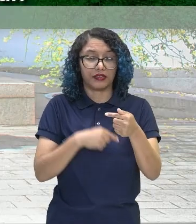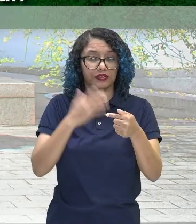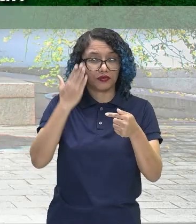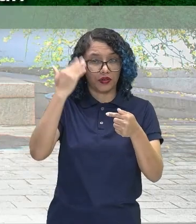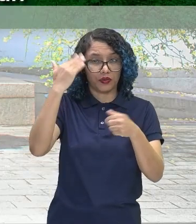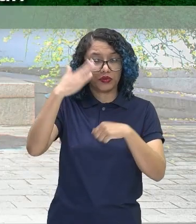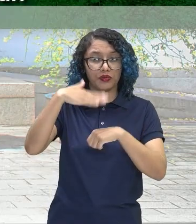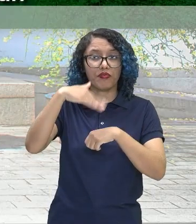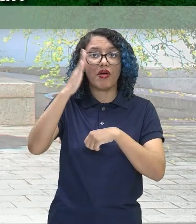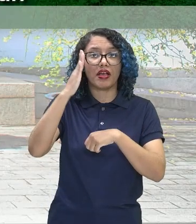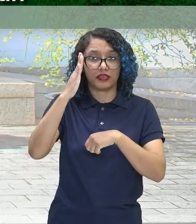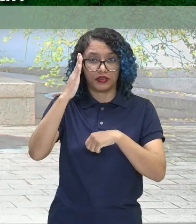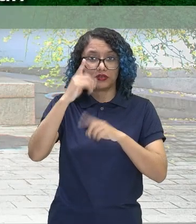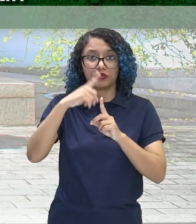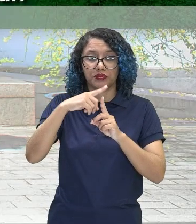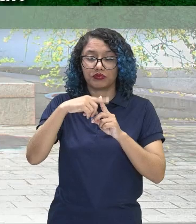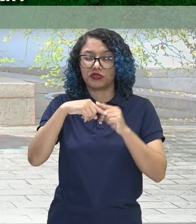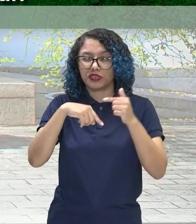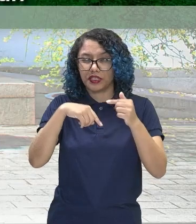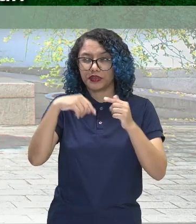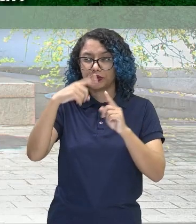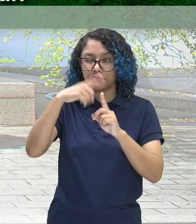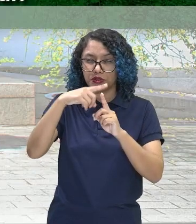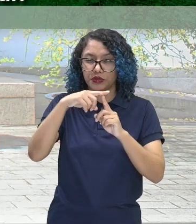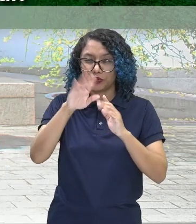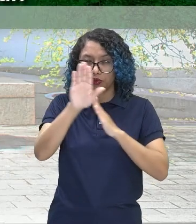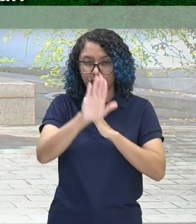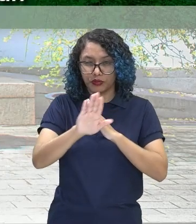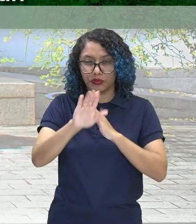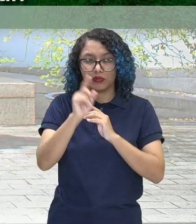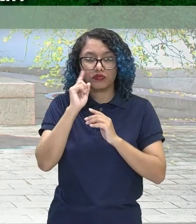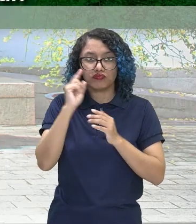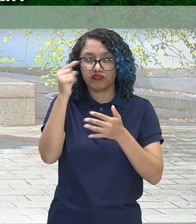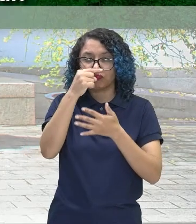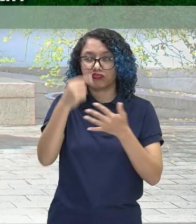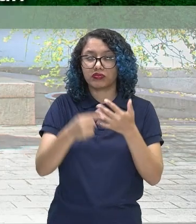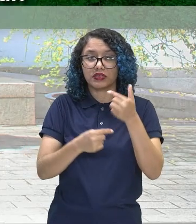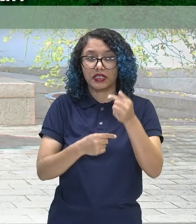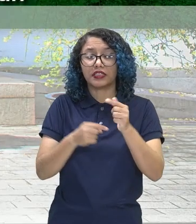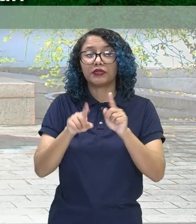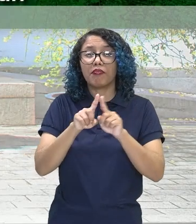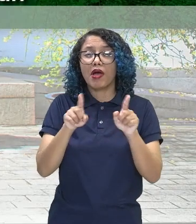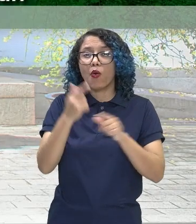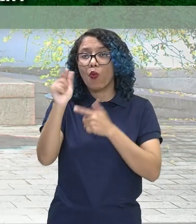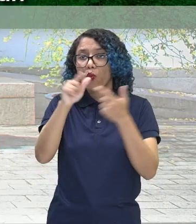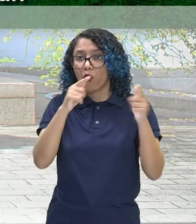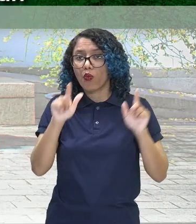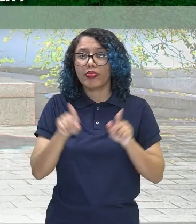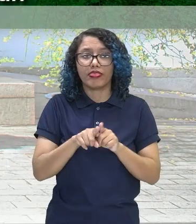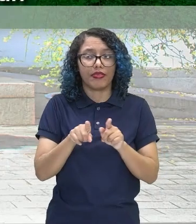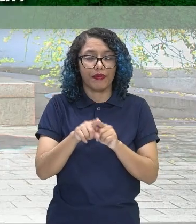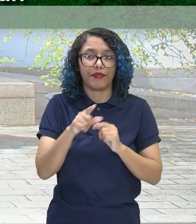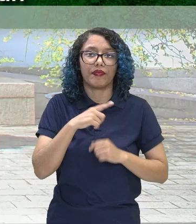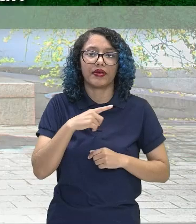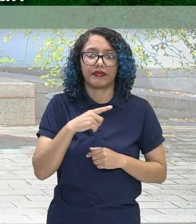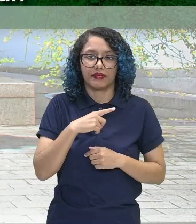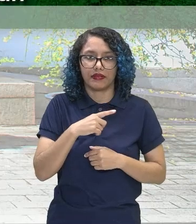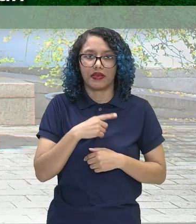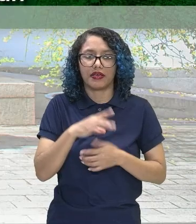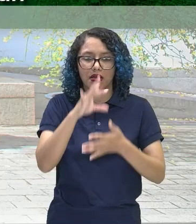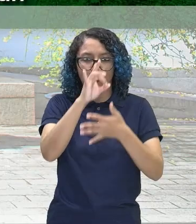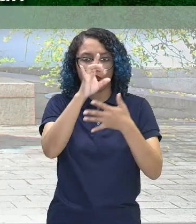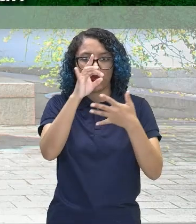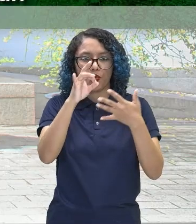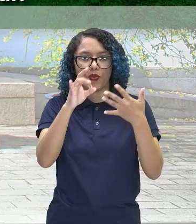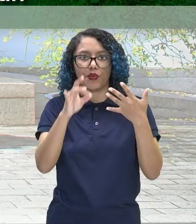do mundo. Lembrando que esse aqui são 7, mas existem vários outros. E cada um deles vai ter aí